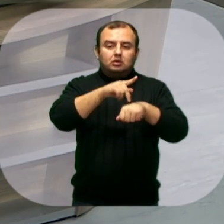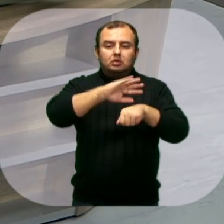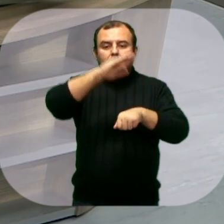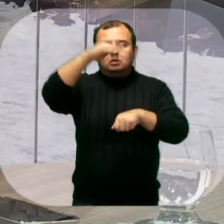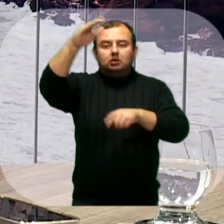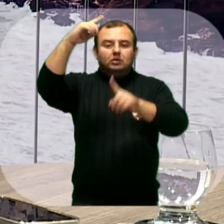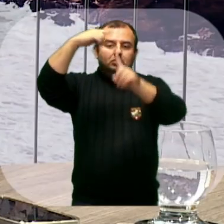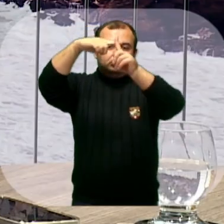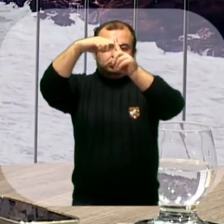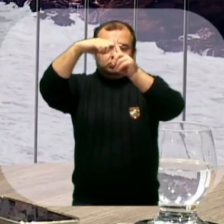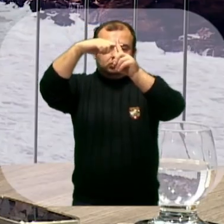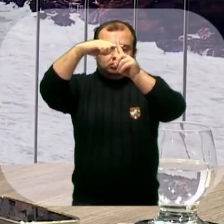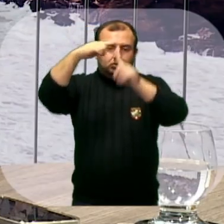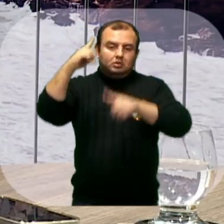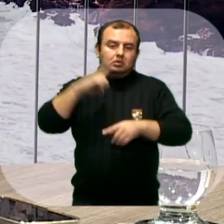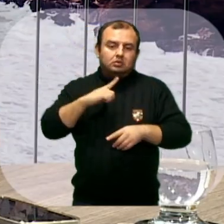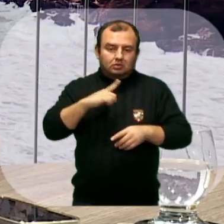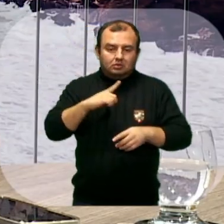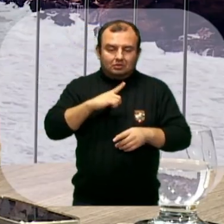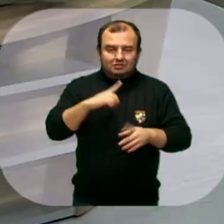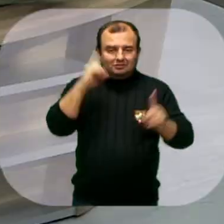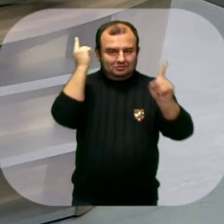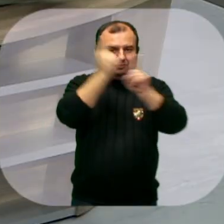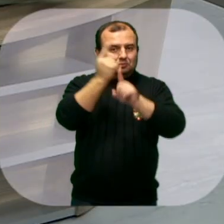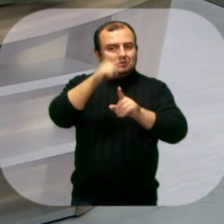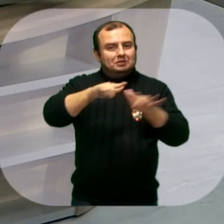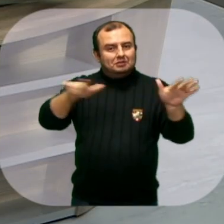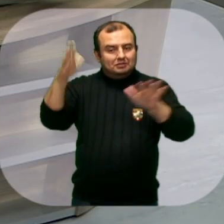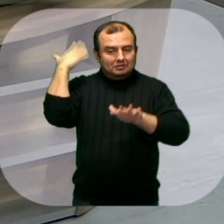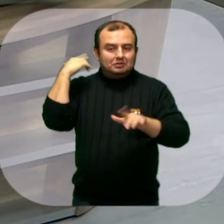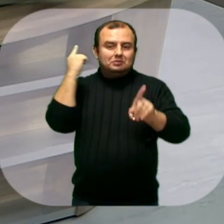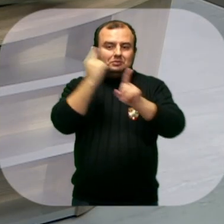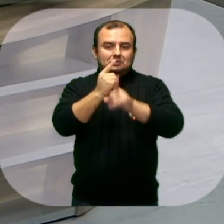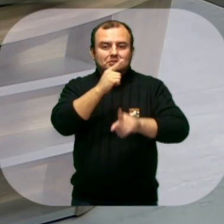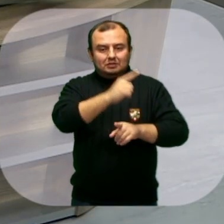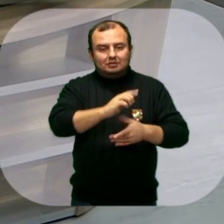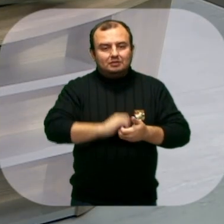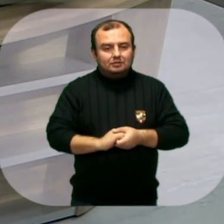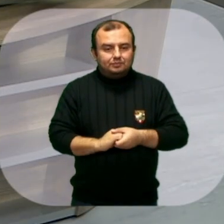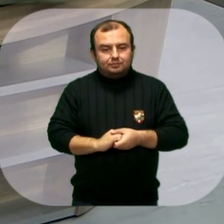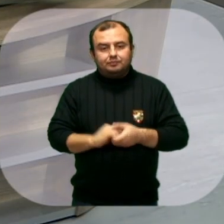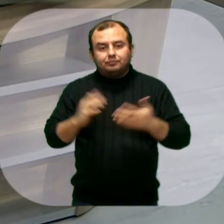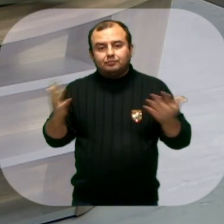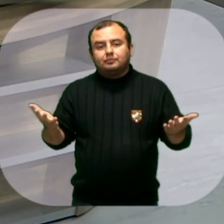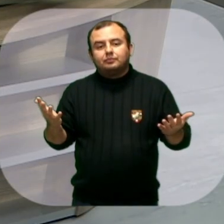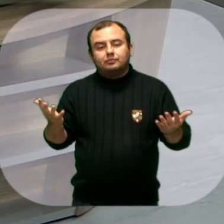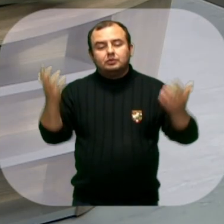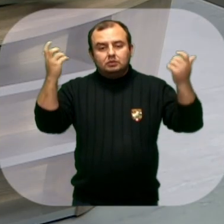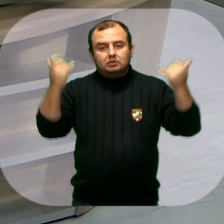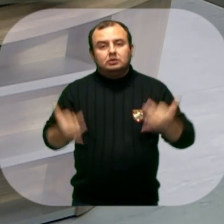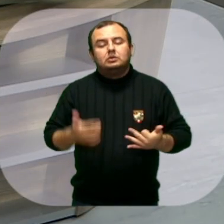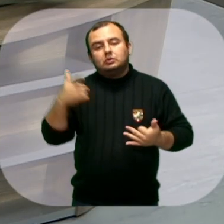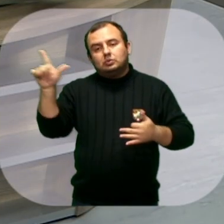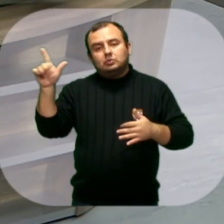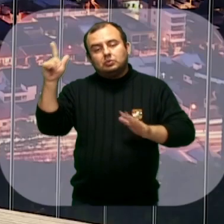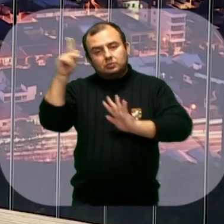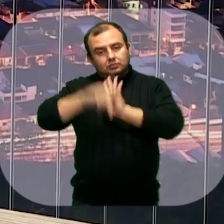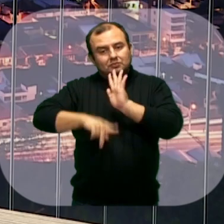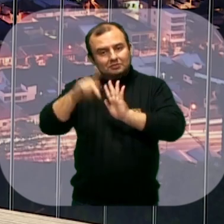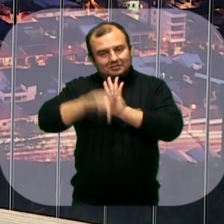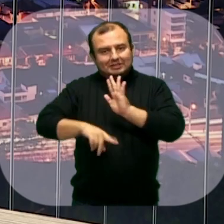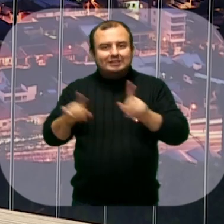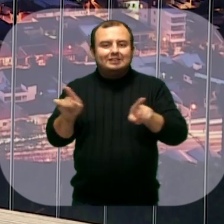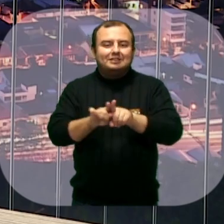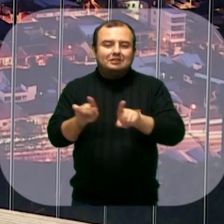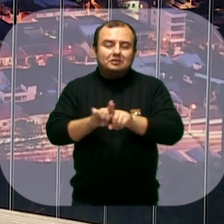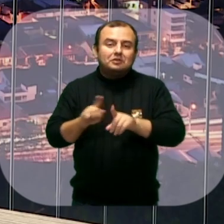Abastecemos semana passada do Morro da Cruz. Ó, tem lá. No Morro da Cruz. Tem casinha. Bom, então agora vamos falar dessa outra iniciativa, né, que